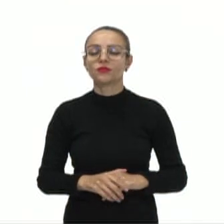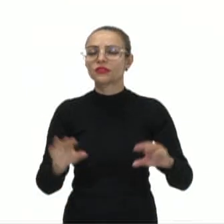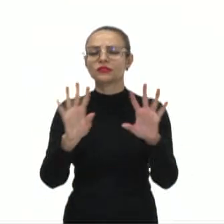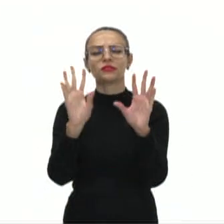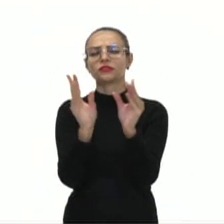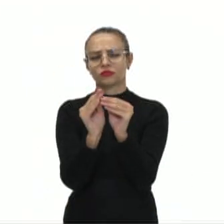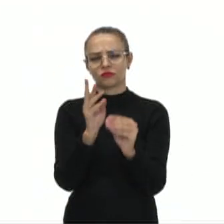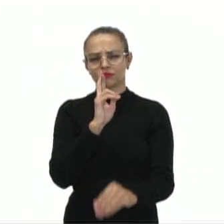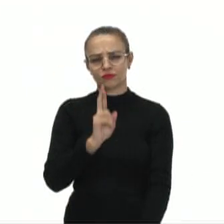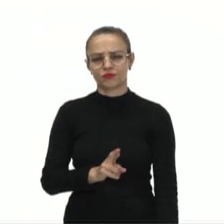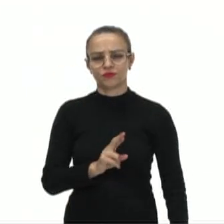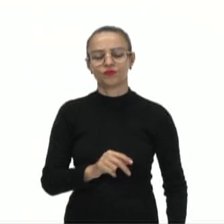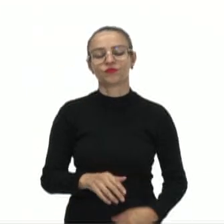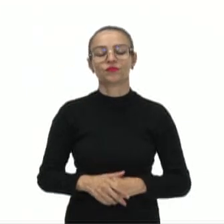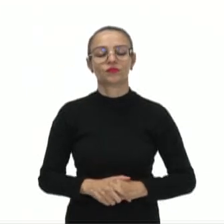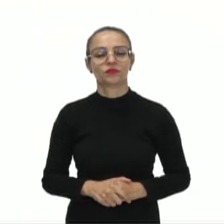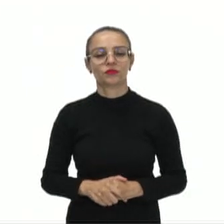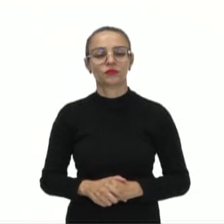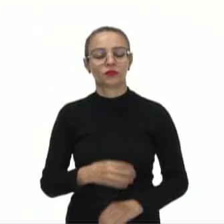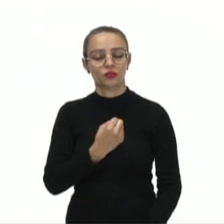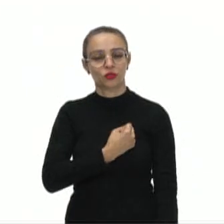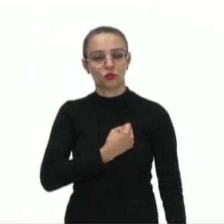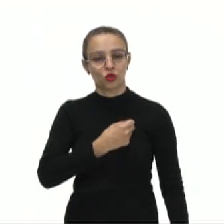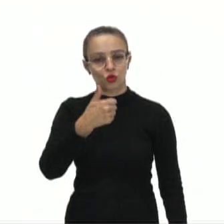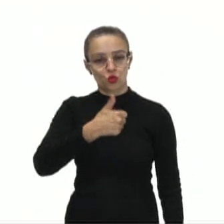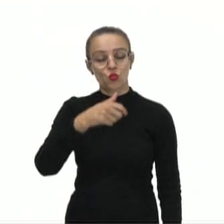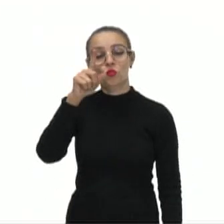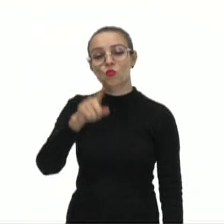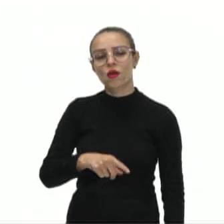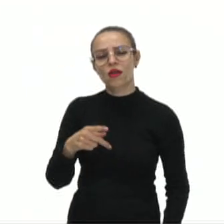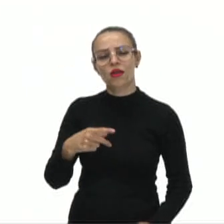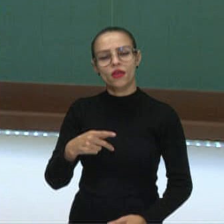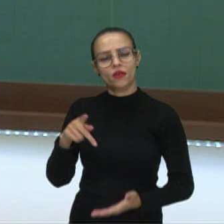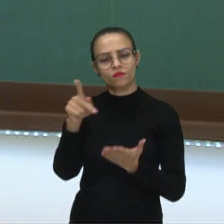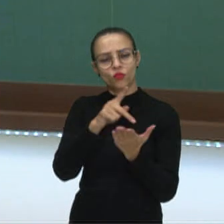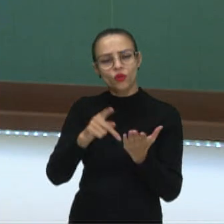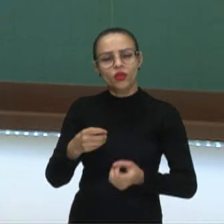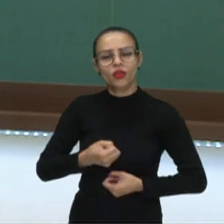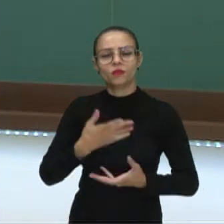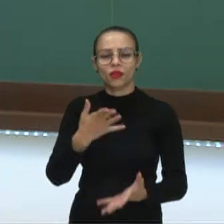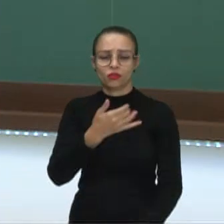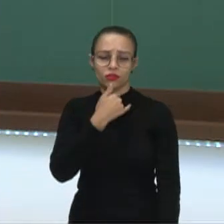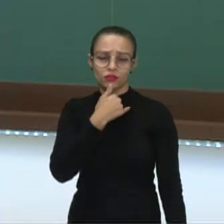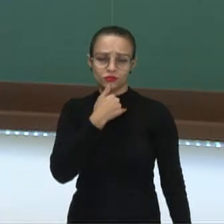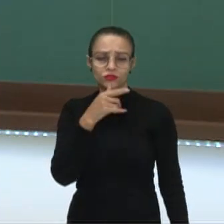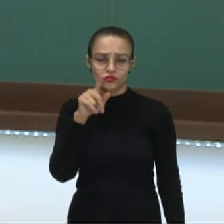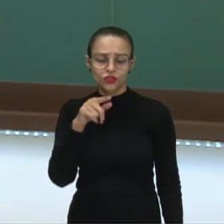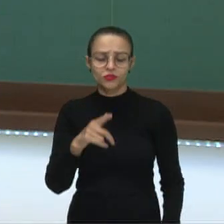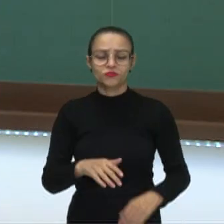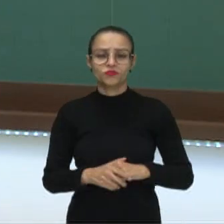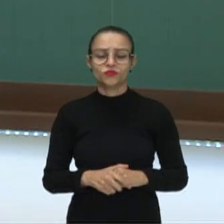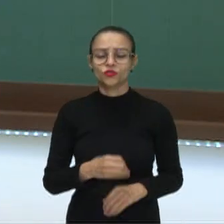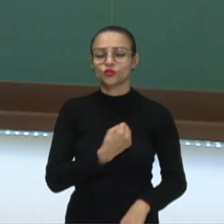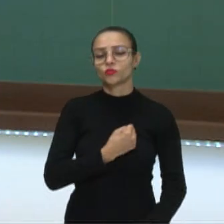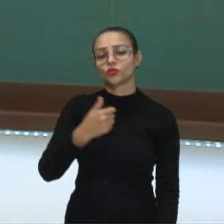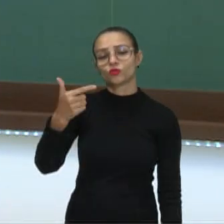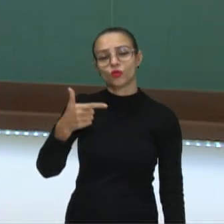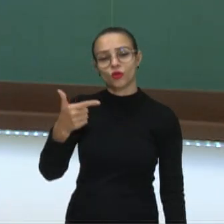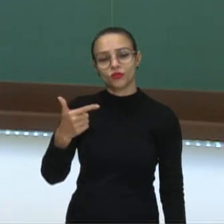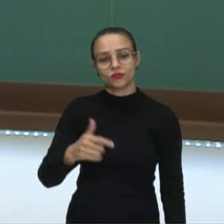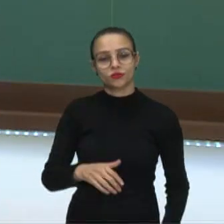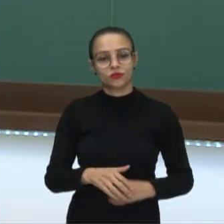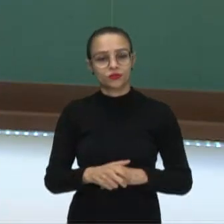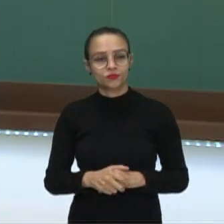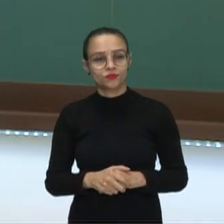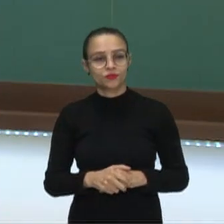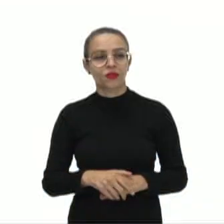Sintetizando a nossa resposta. O poema 1 é uma elegia, né? O tema é uma tristeza. O poema 2